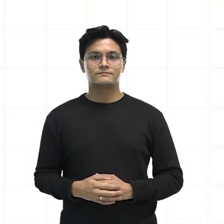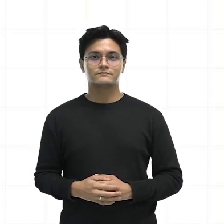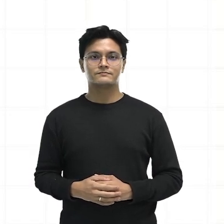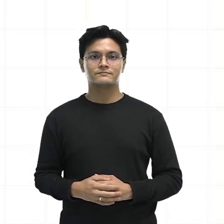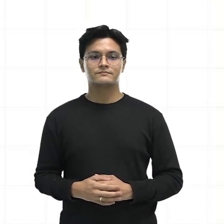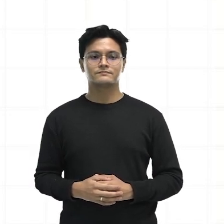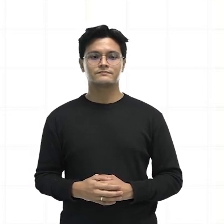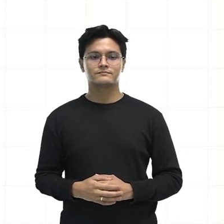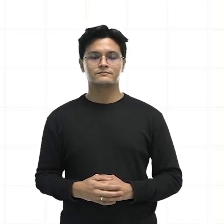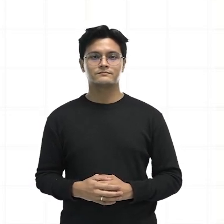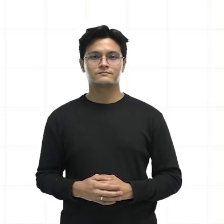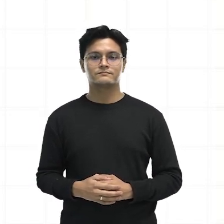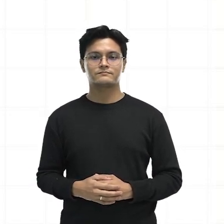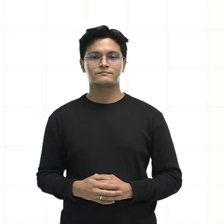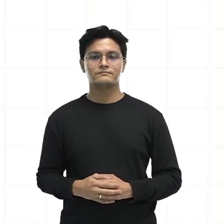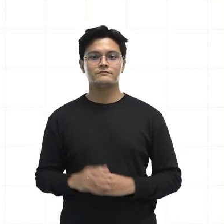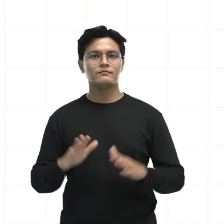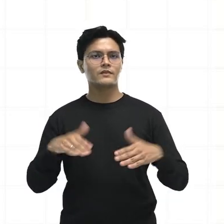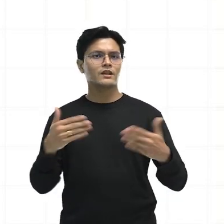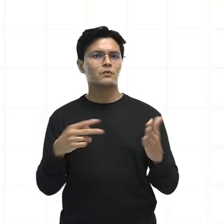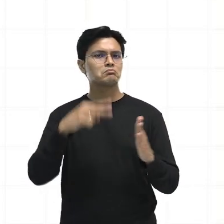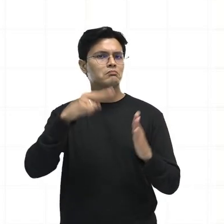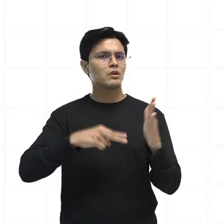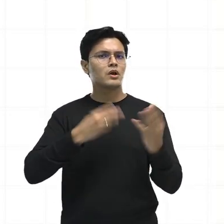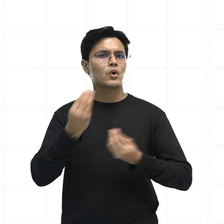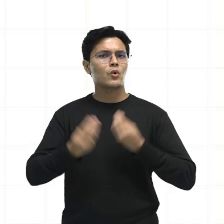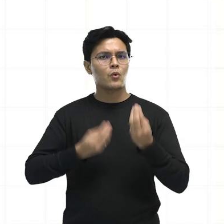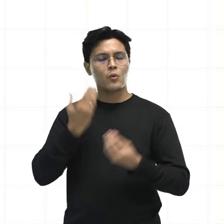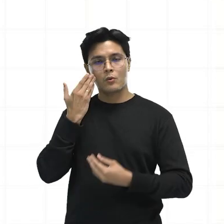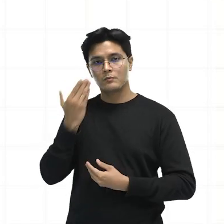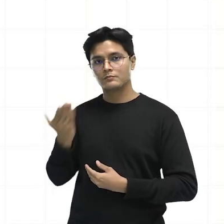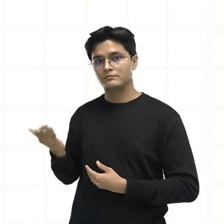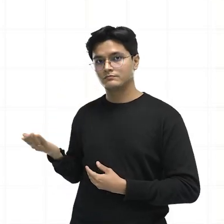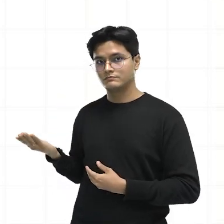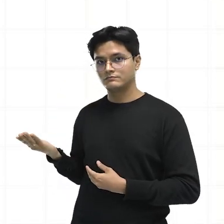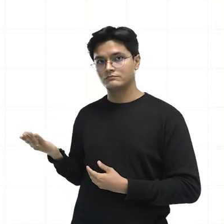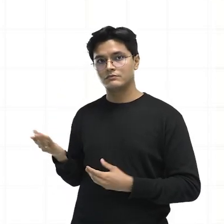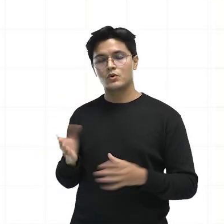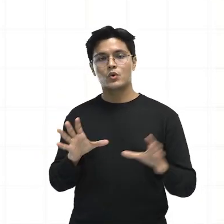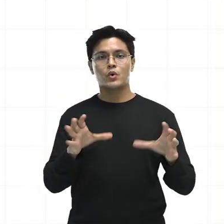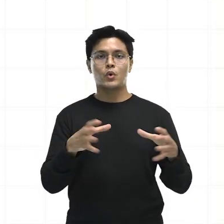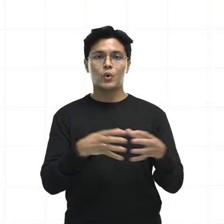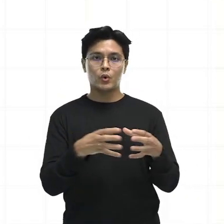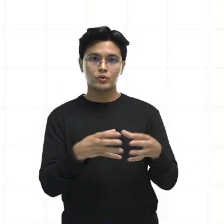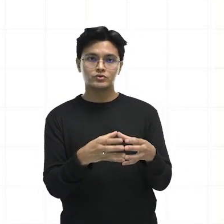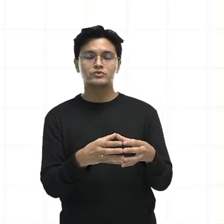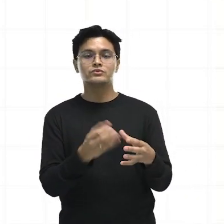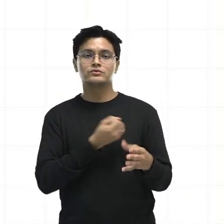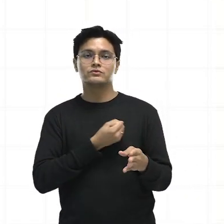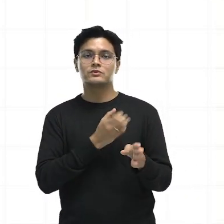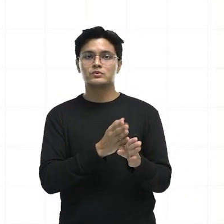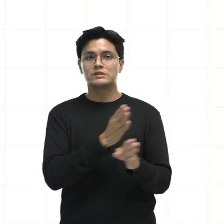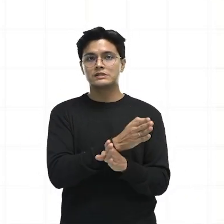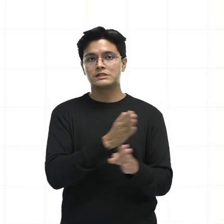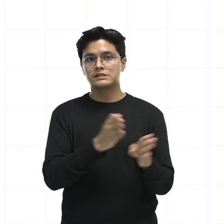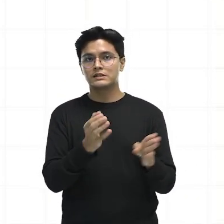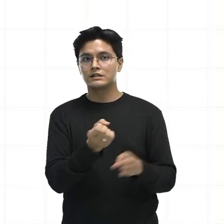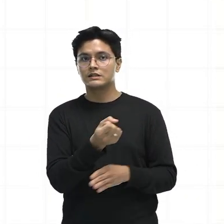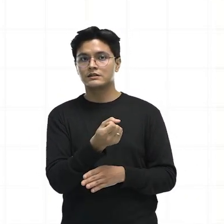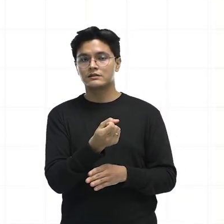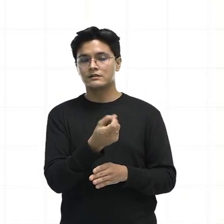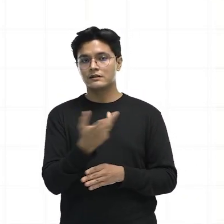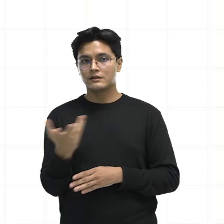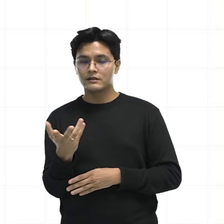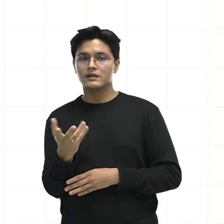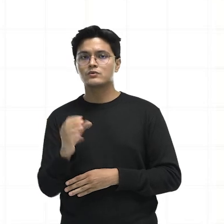Então, lê-se conjunto dos números inteiros não nulos. Tá? Ou seja, com